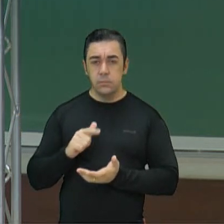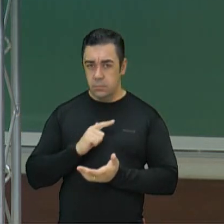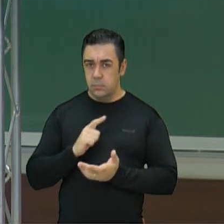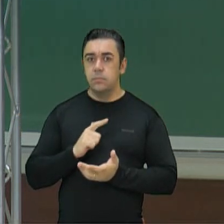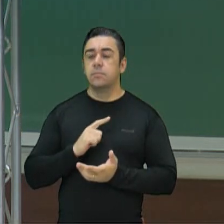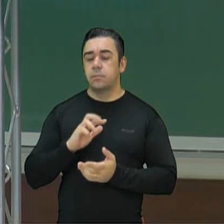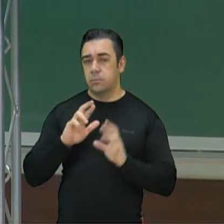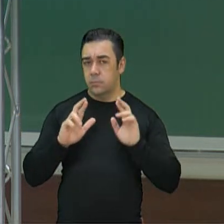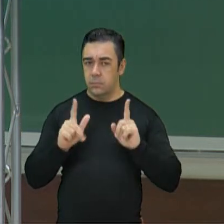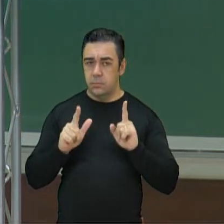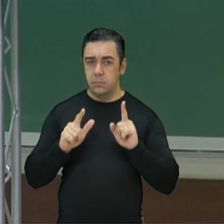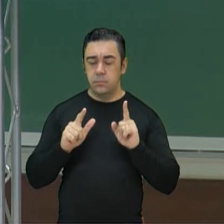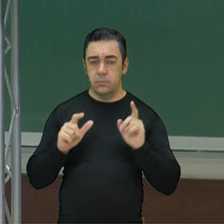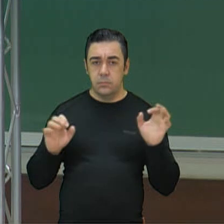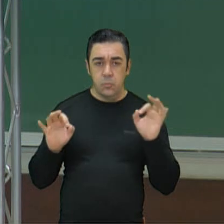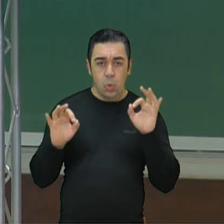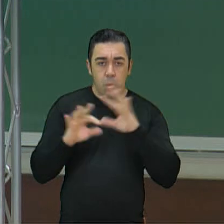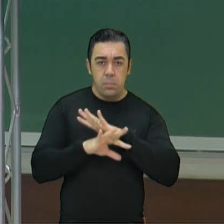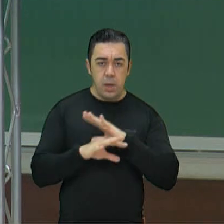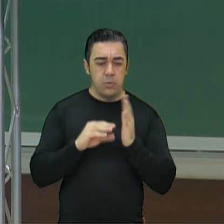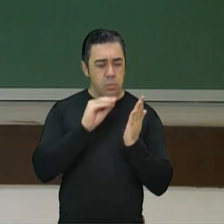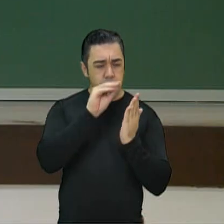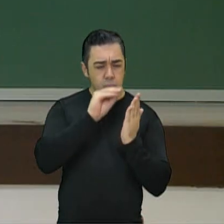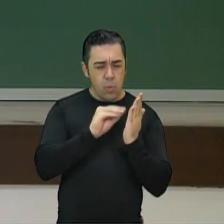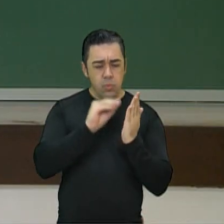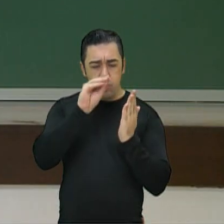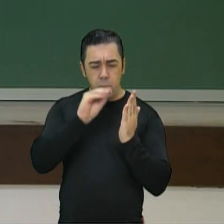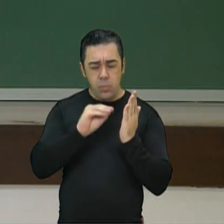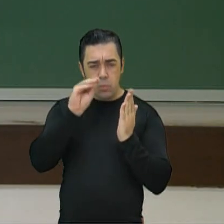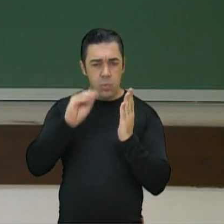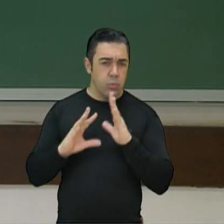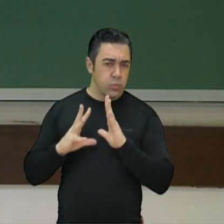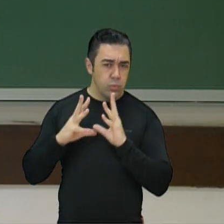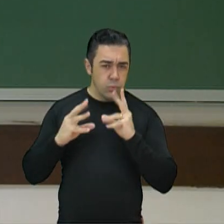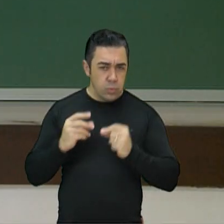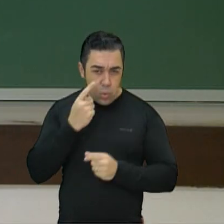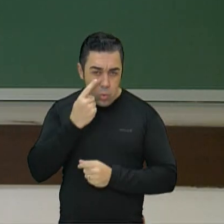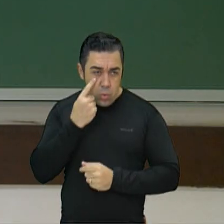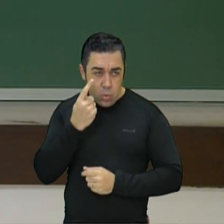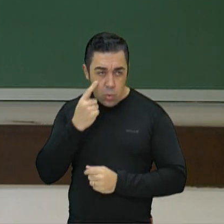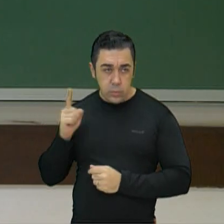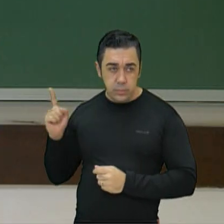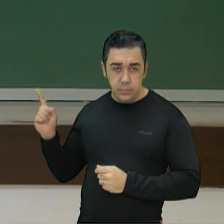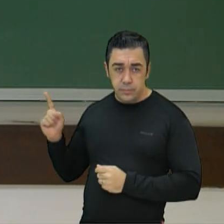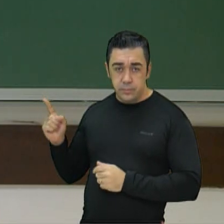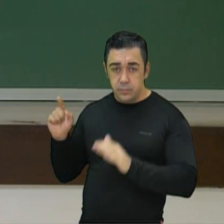malha vai ficar mais completa, mais complexa, né, para a gente fazer. Vamos ver aqui.